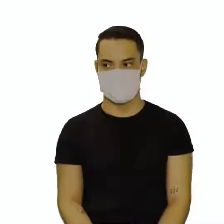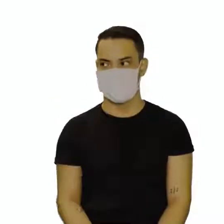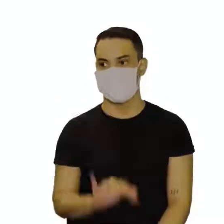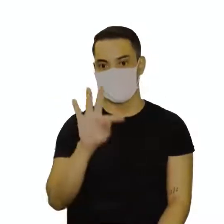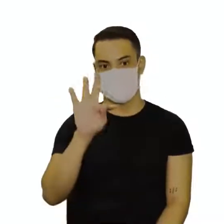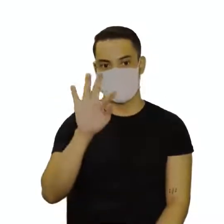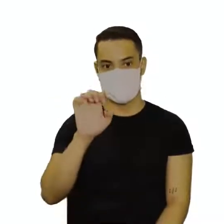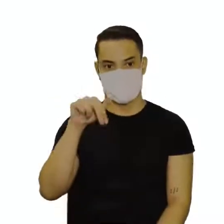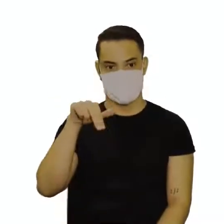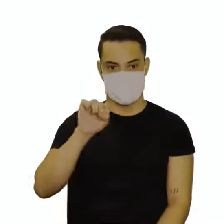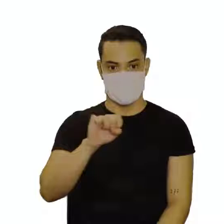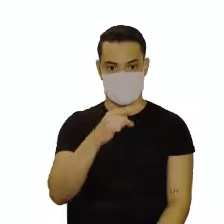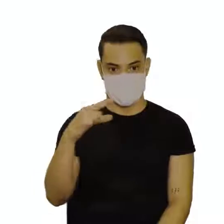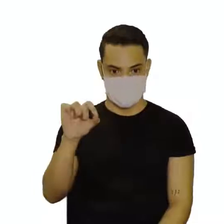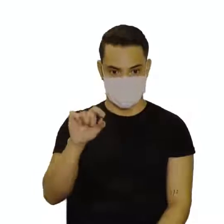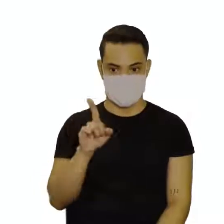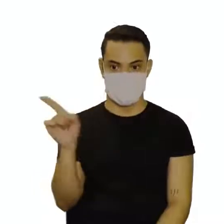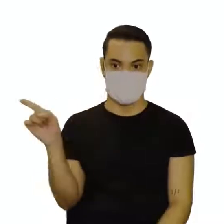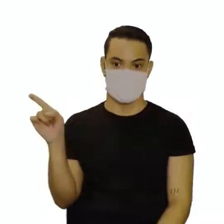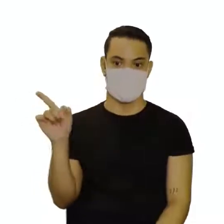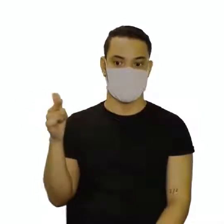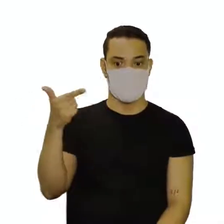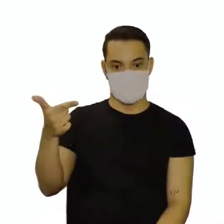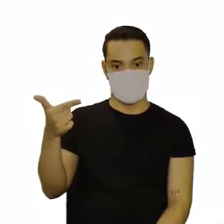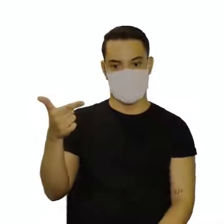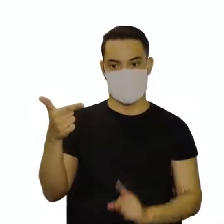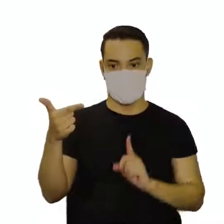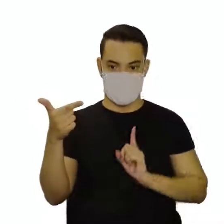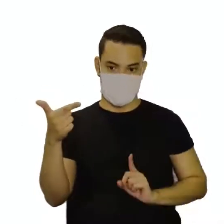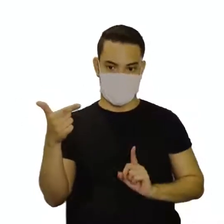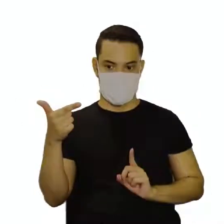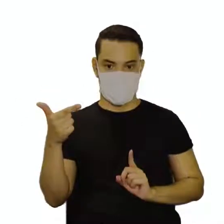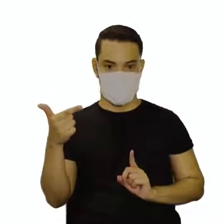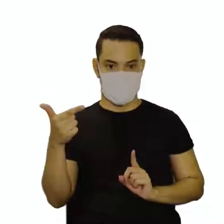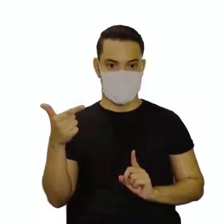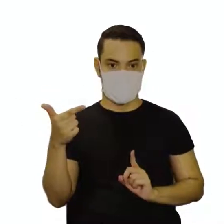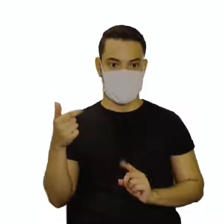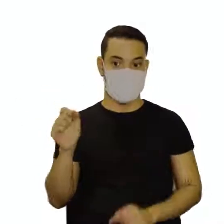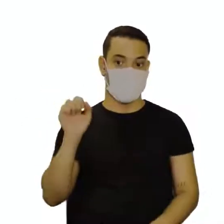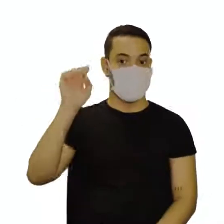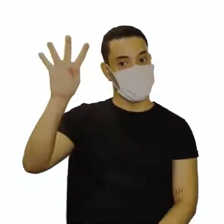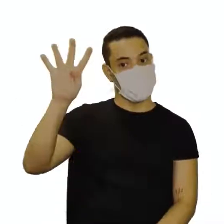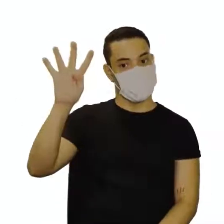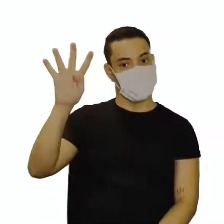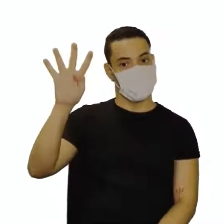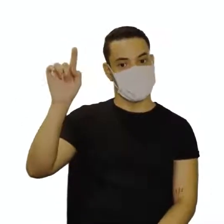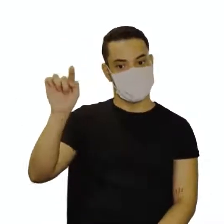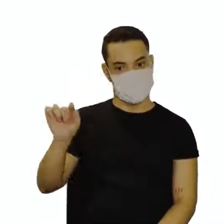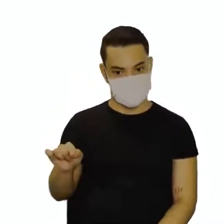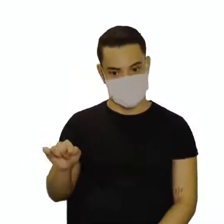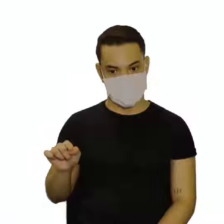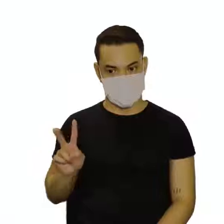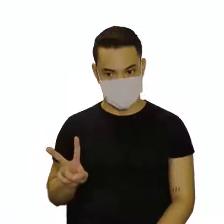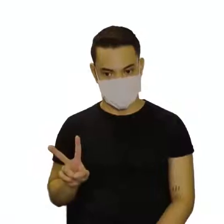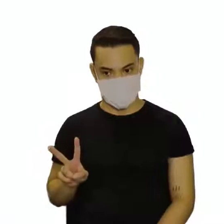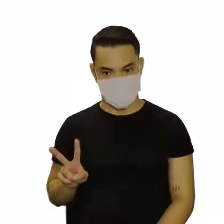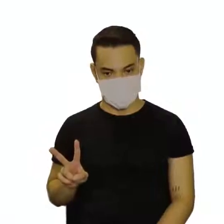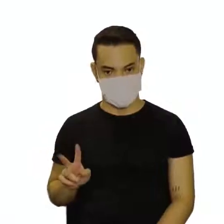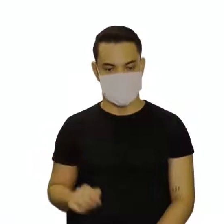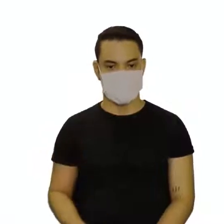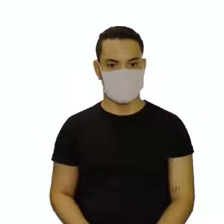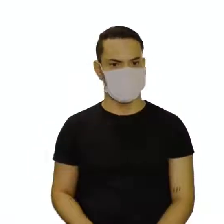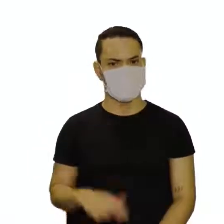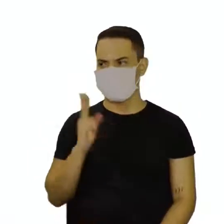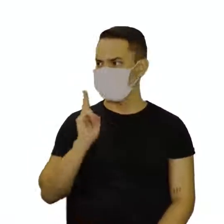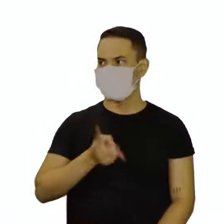Tensão, igual eu falei para vocês, aqui é 2, aqui é 1. Aqui em cima vai ser 4, aqui vai ser 2.